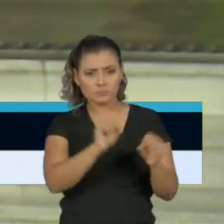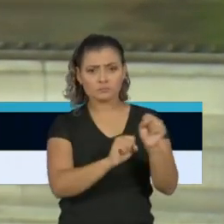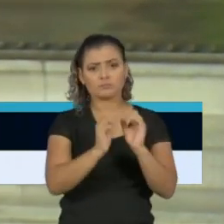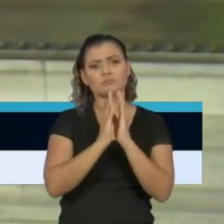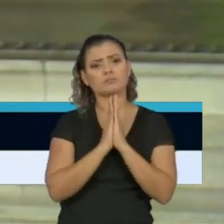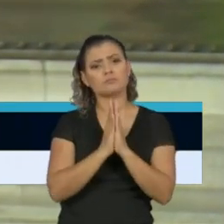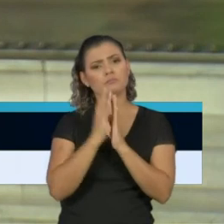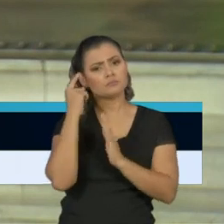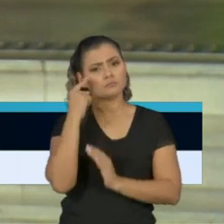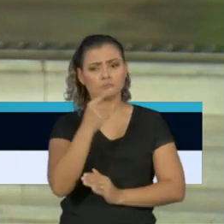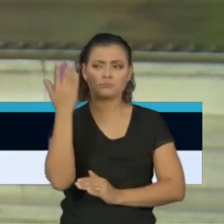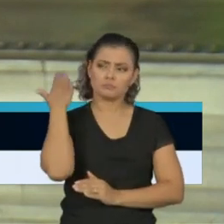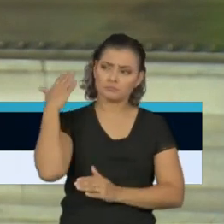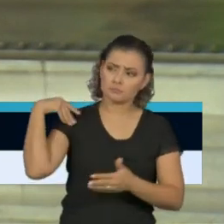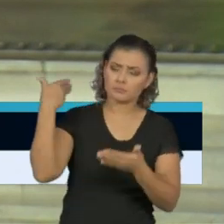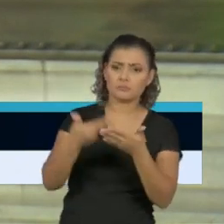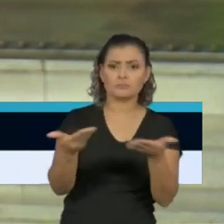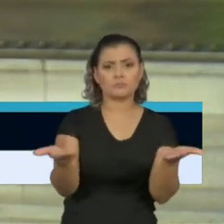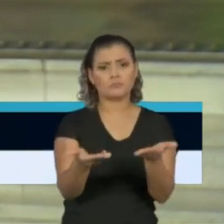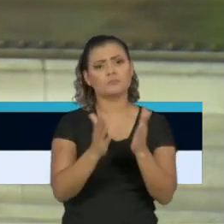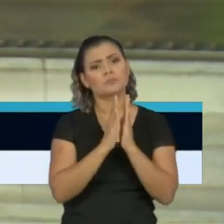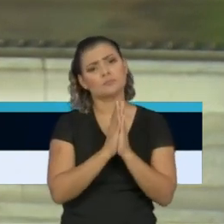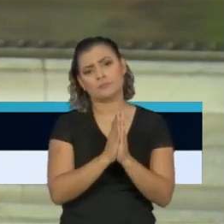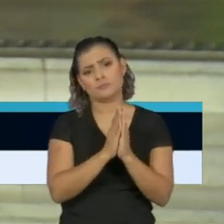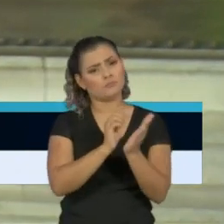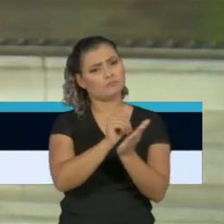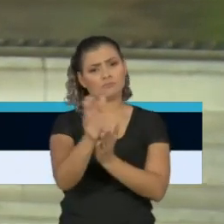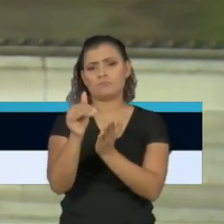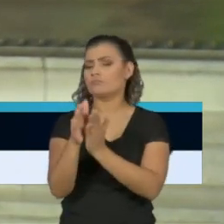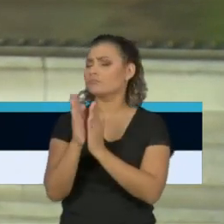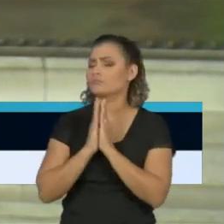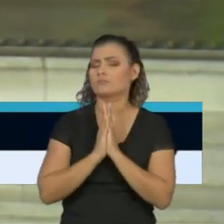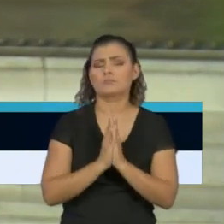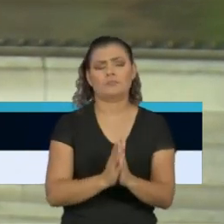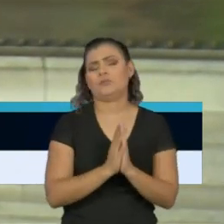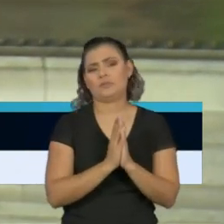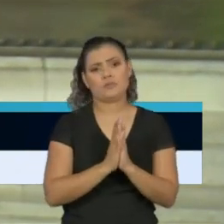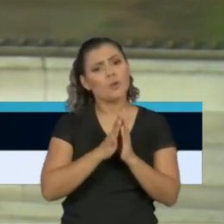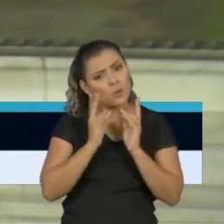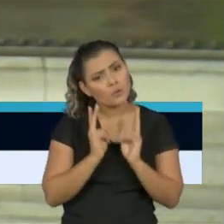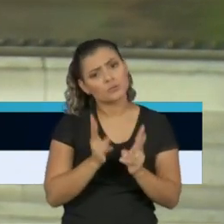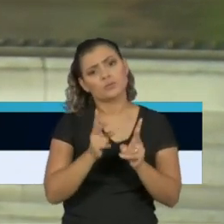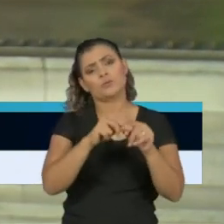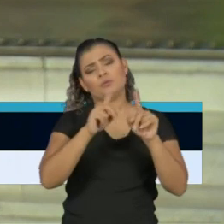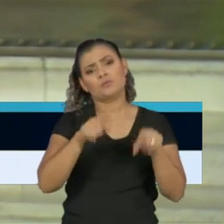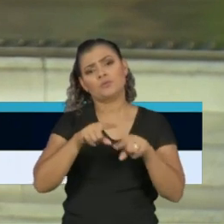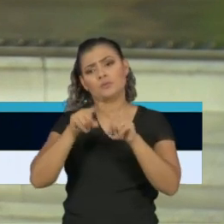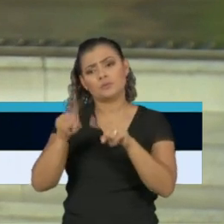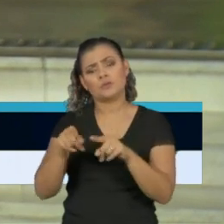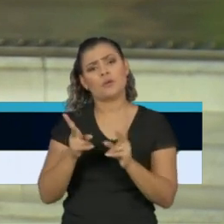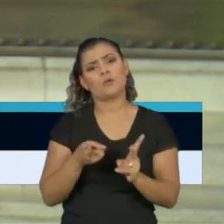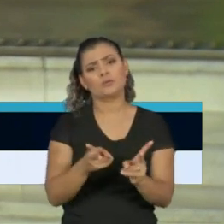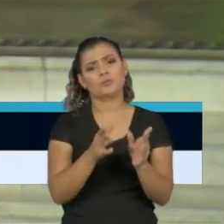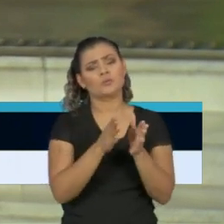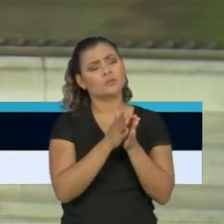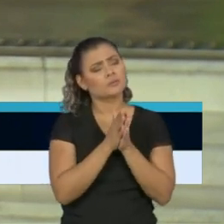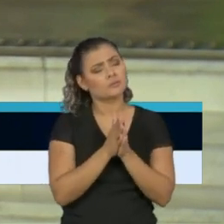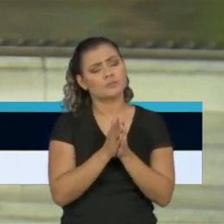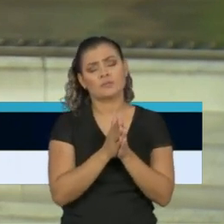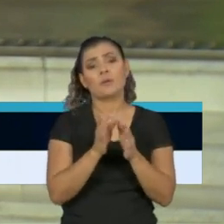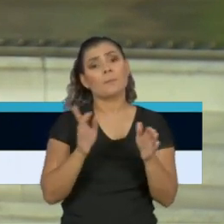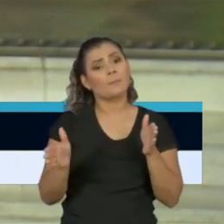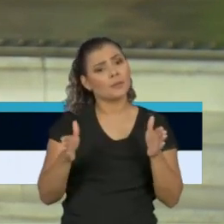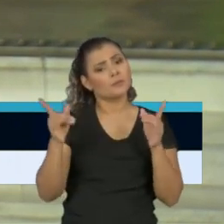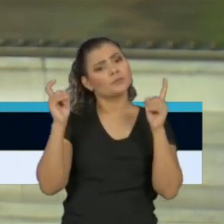das últimas semanas. Por favor, não demitam, mantenham os seus funcionários. É um período muito